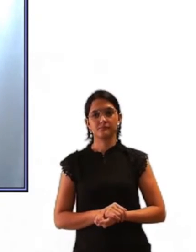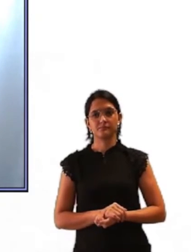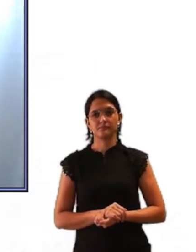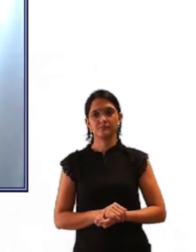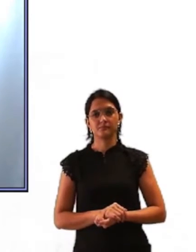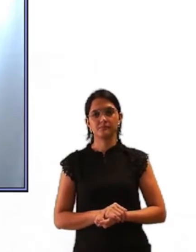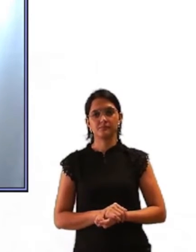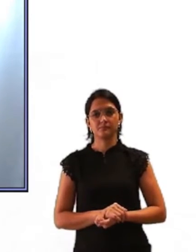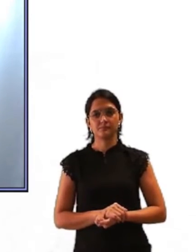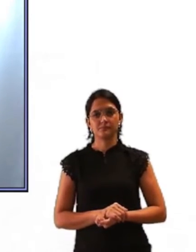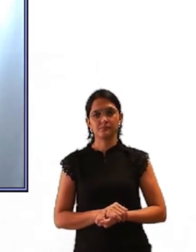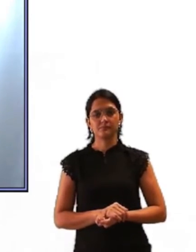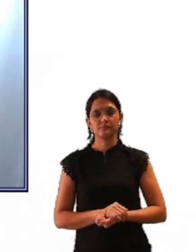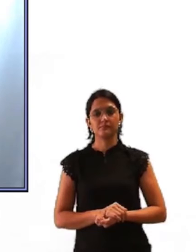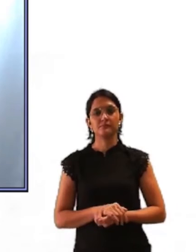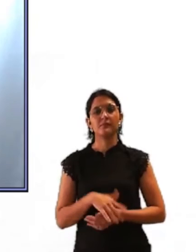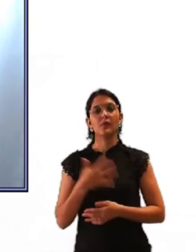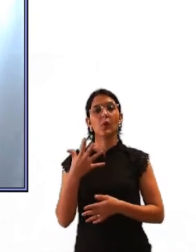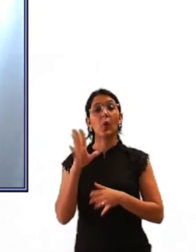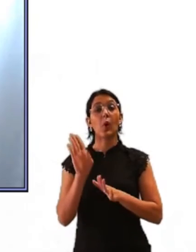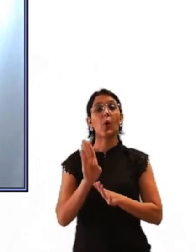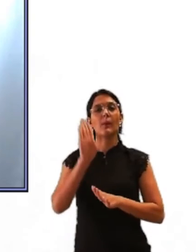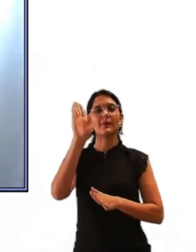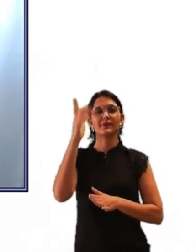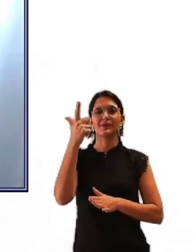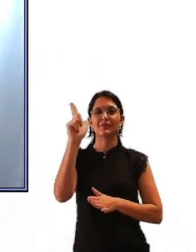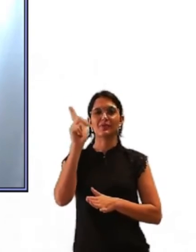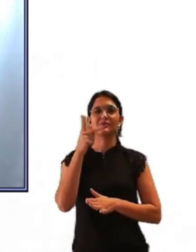Aí ele colocou assim, se faz parte.